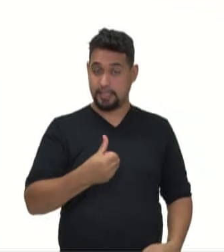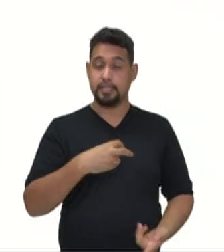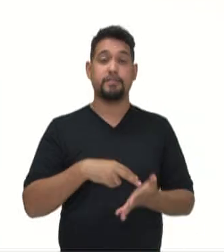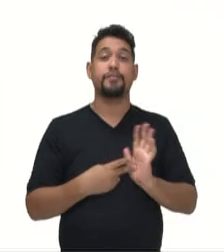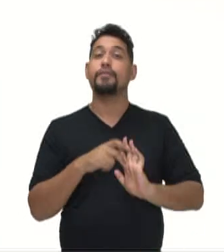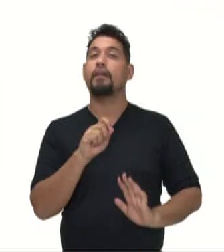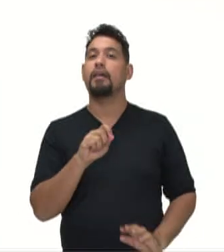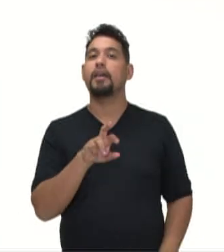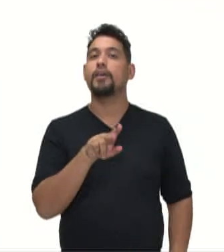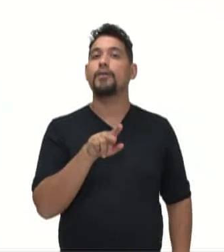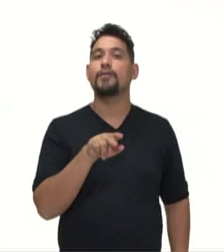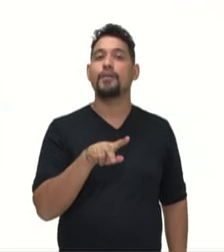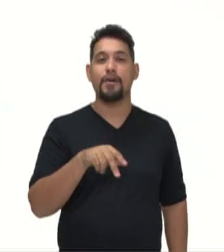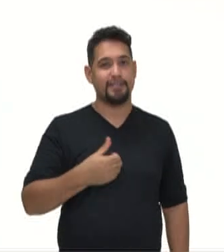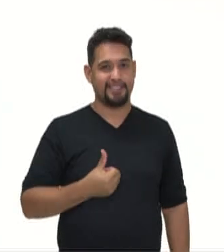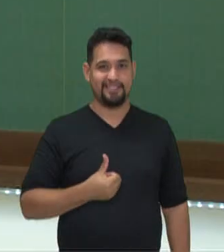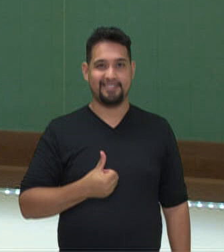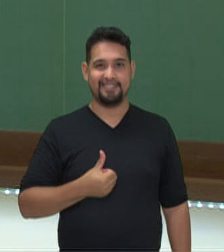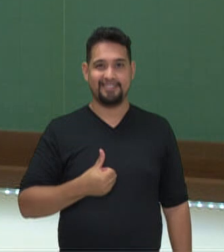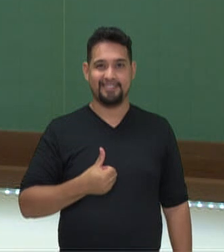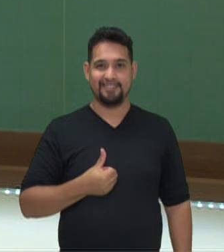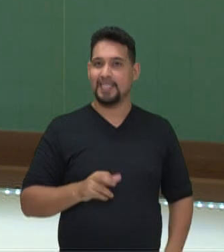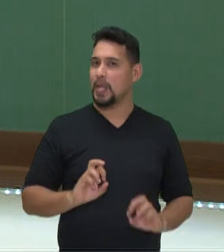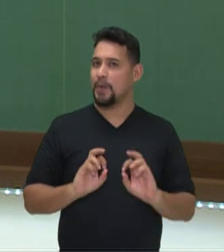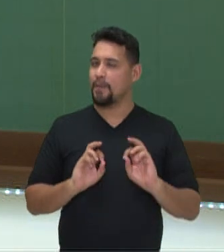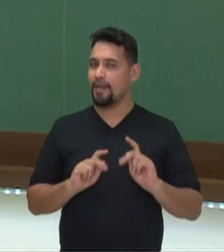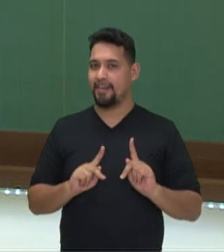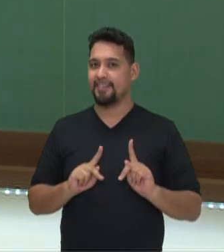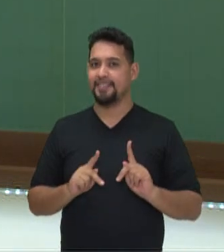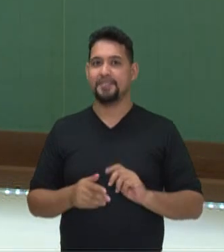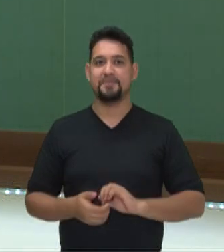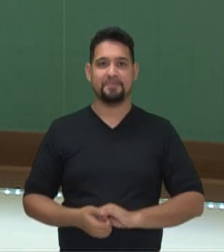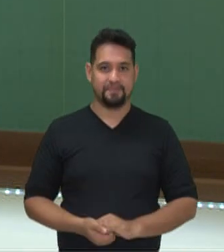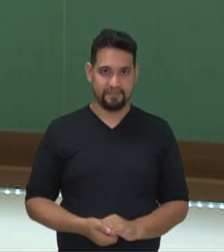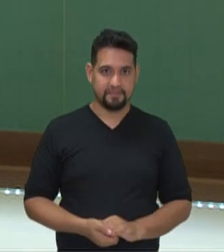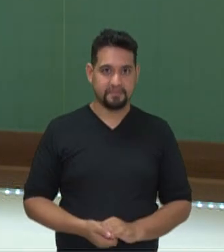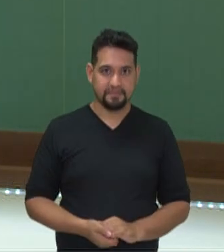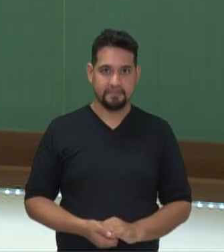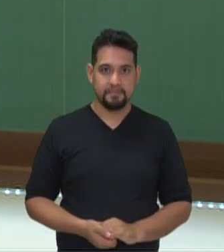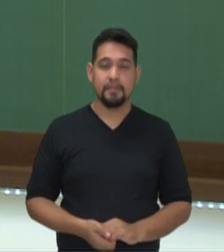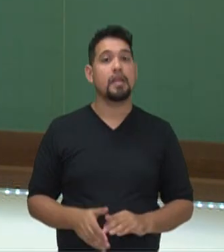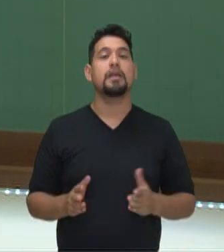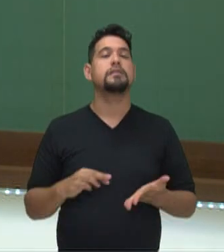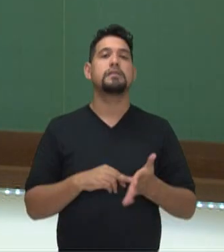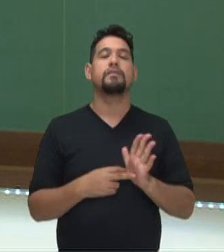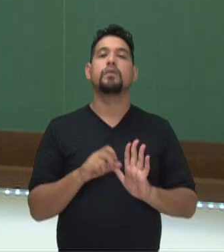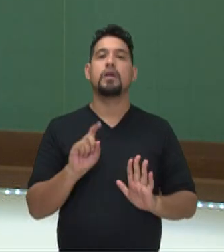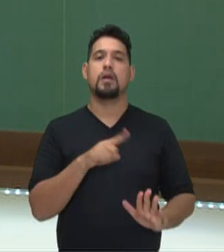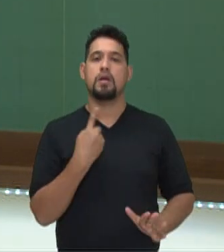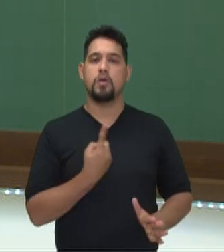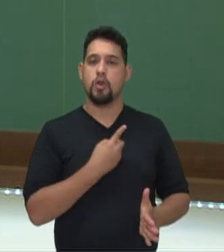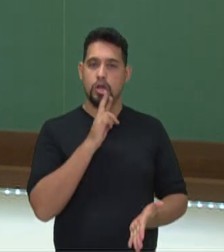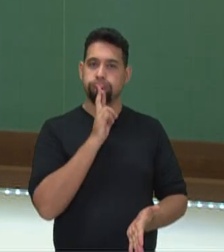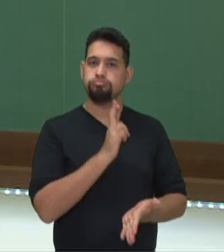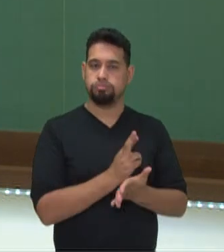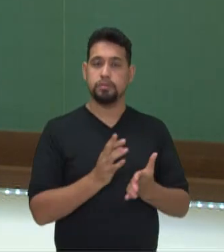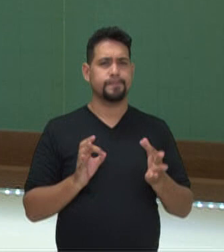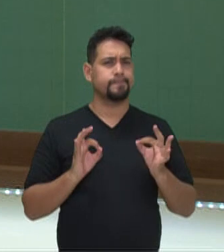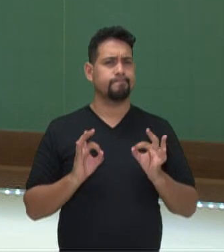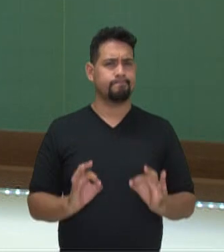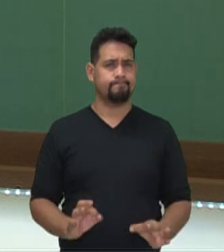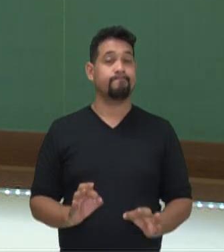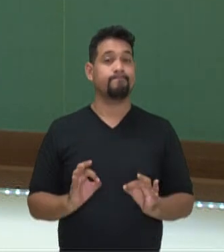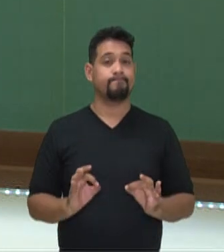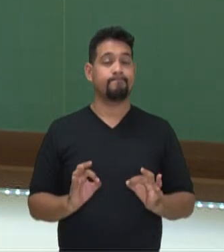é igual a 6, ok? Bom, então estes seriam os nossos resultados, né?